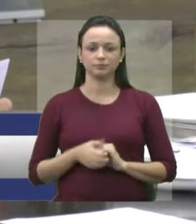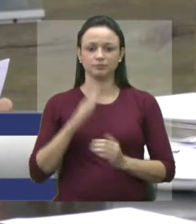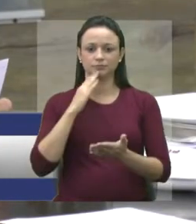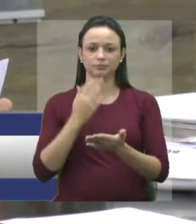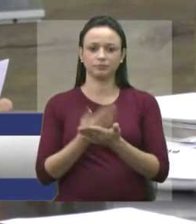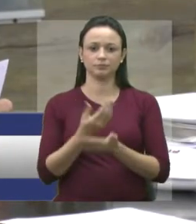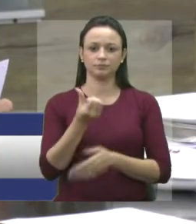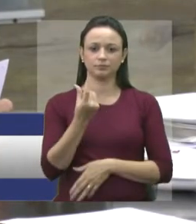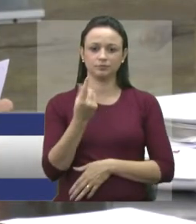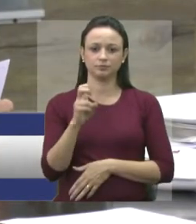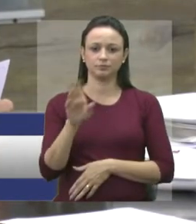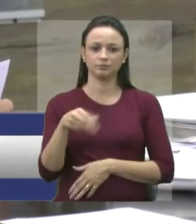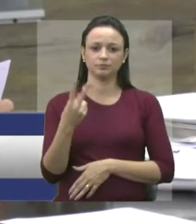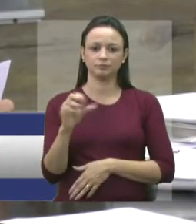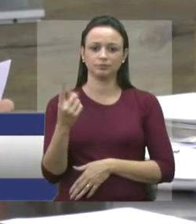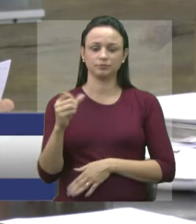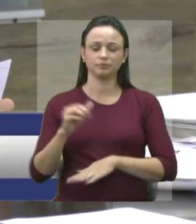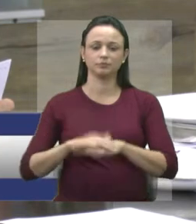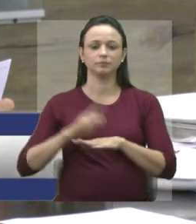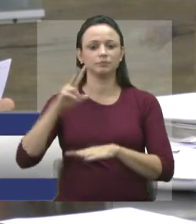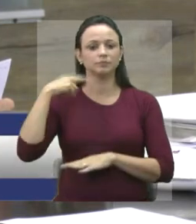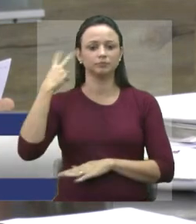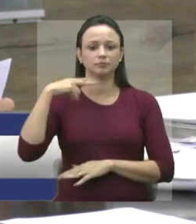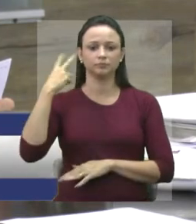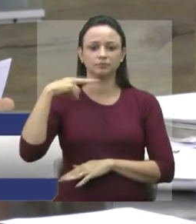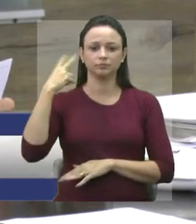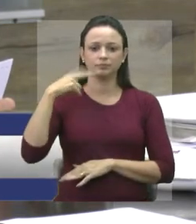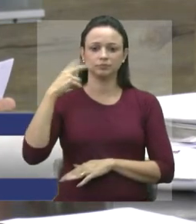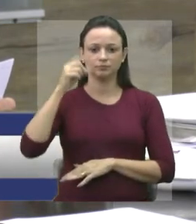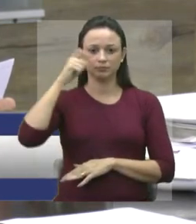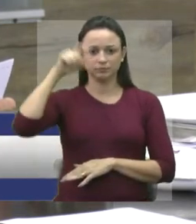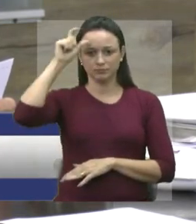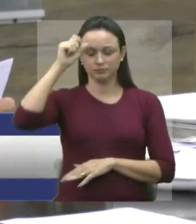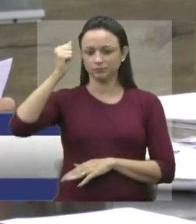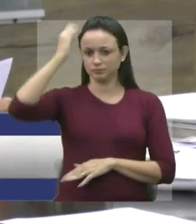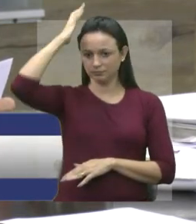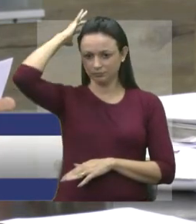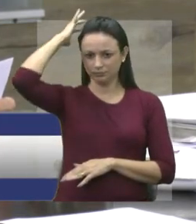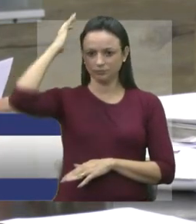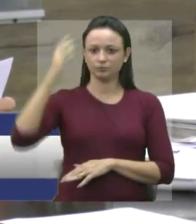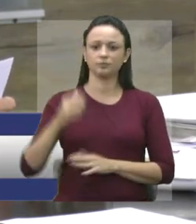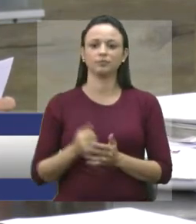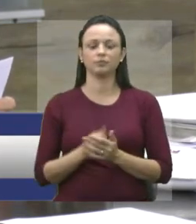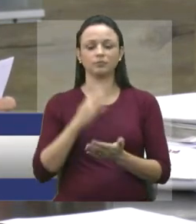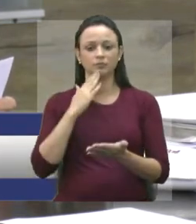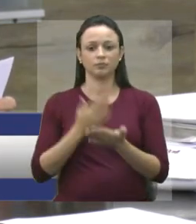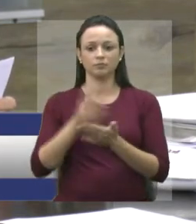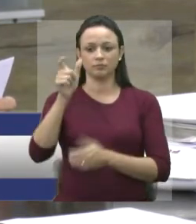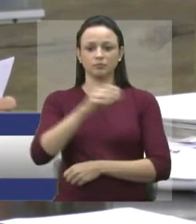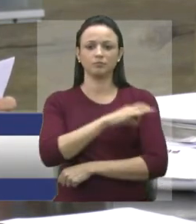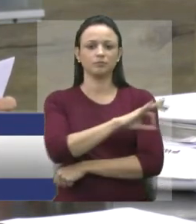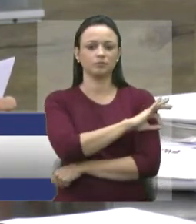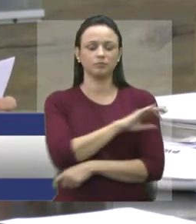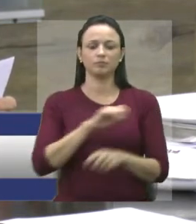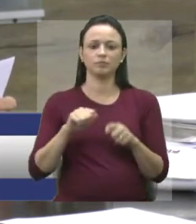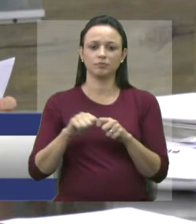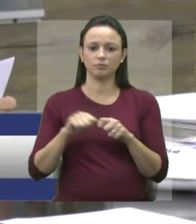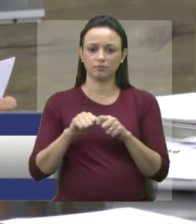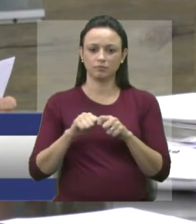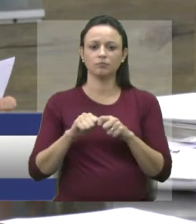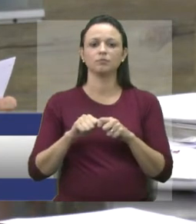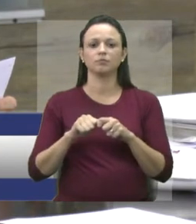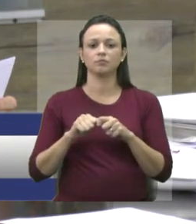Requerimento 615/2019, autoria vereadores Fernando Barbieri e Toninho Masson, requerendo ao senhor prefeito municipal que proceda